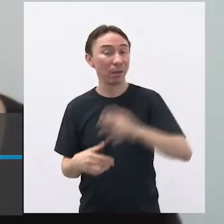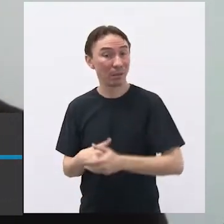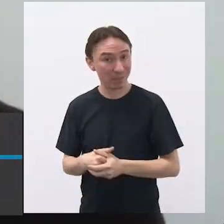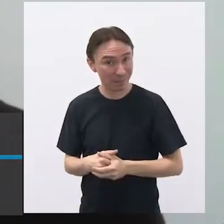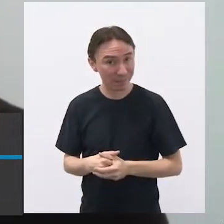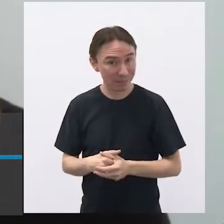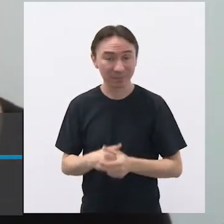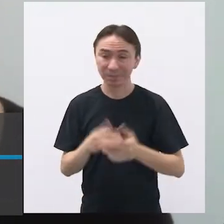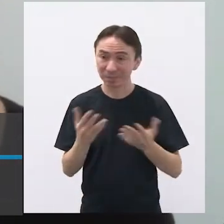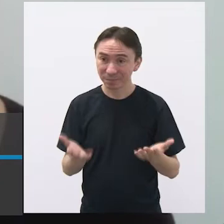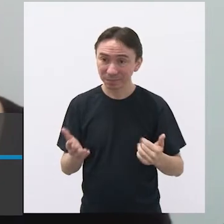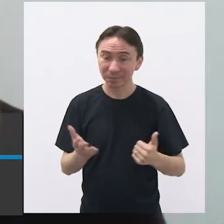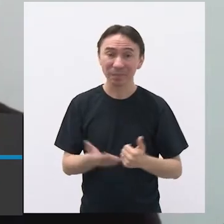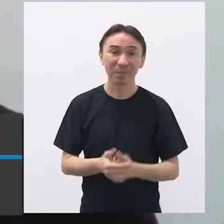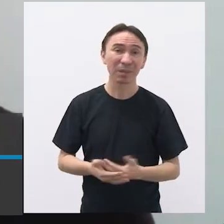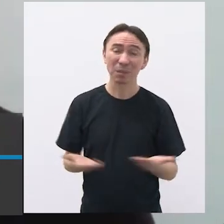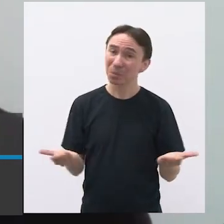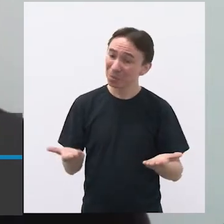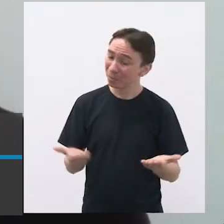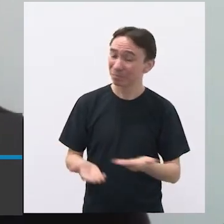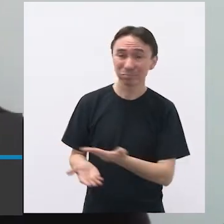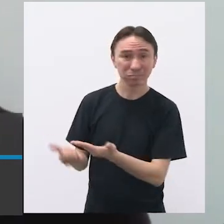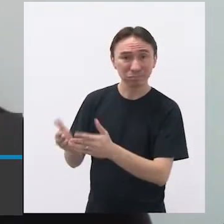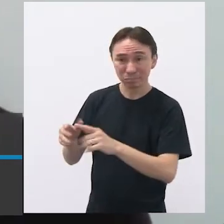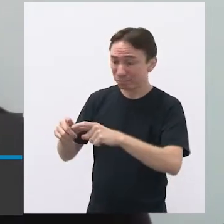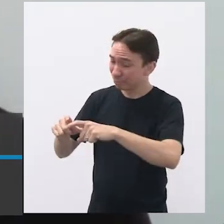né? Das nossas populações,